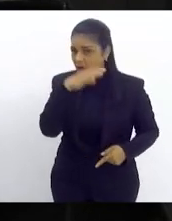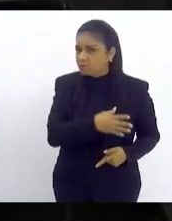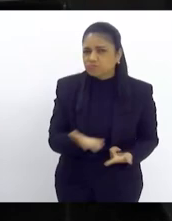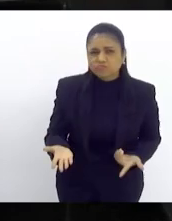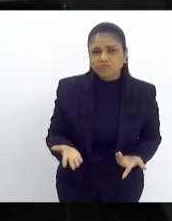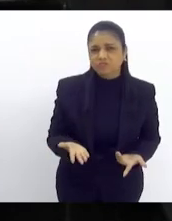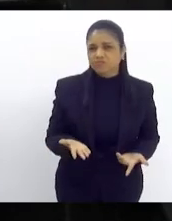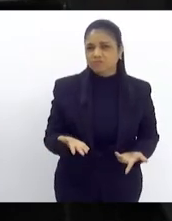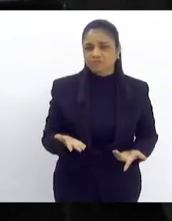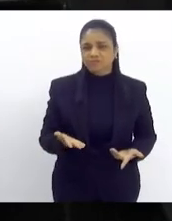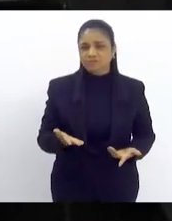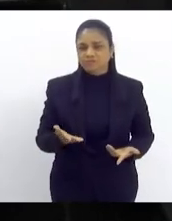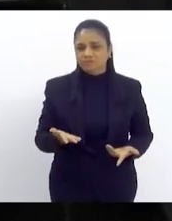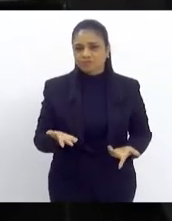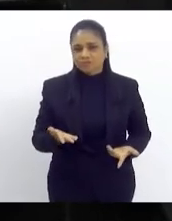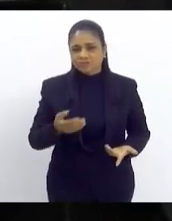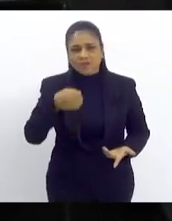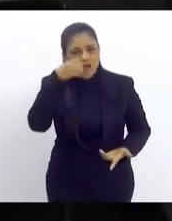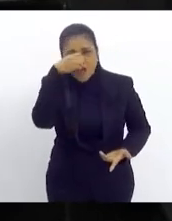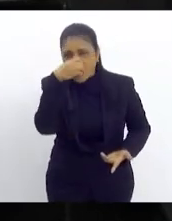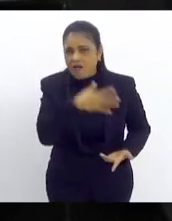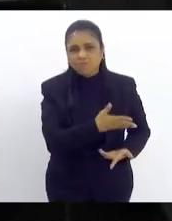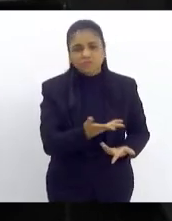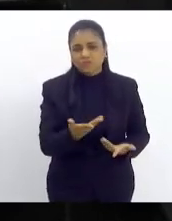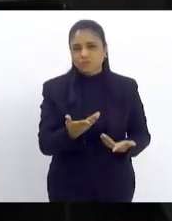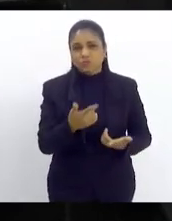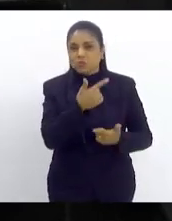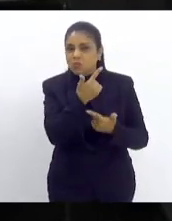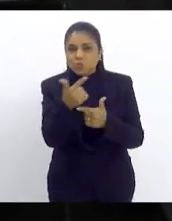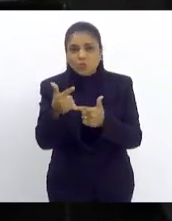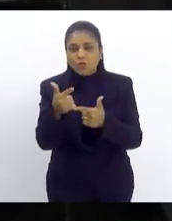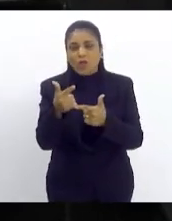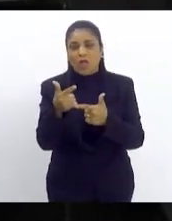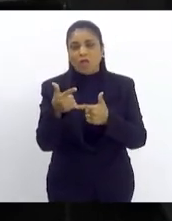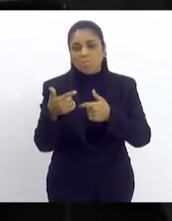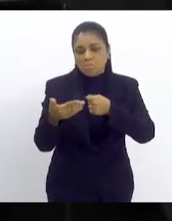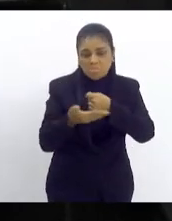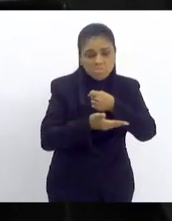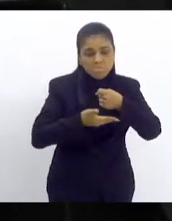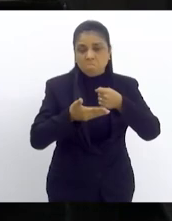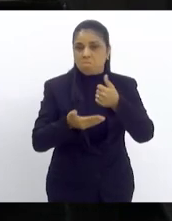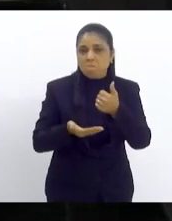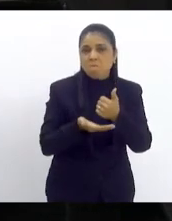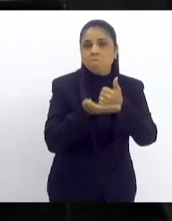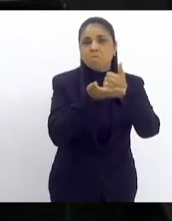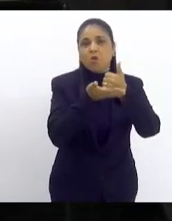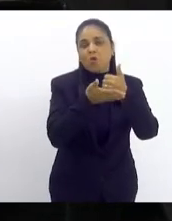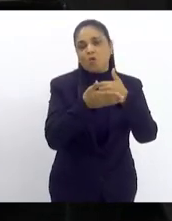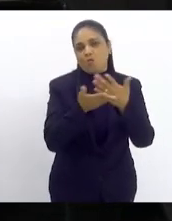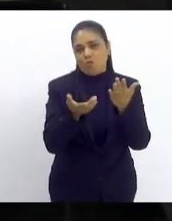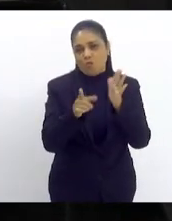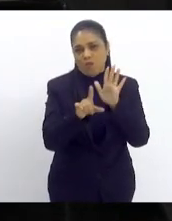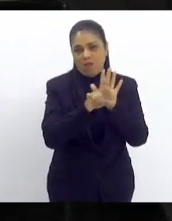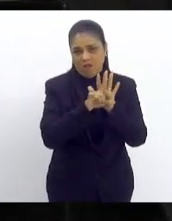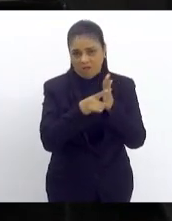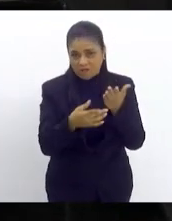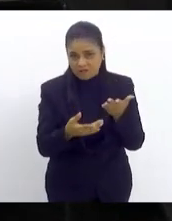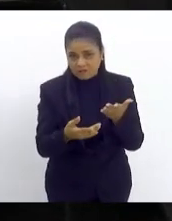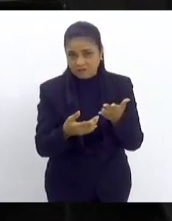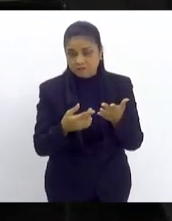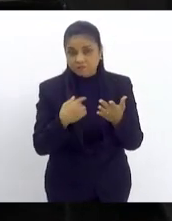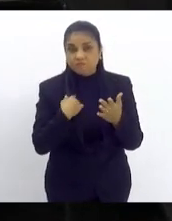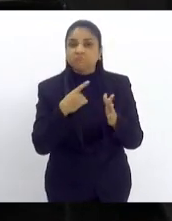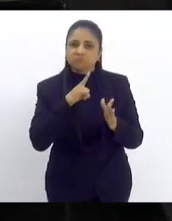esse que não encontra amparo legal é importante destacar que eventual